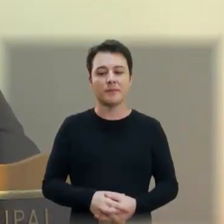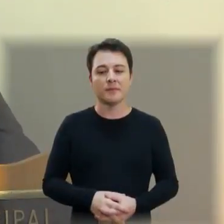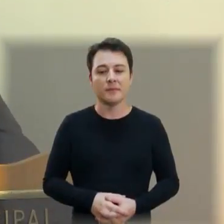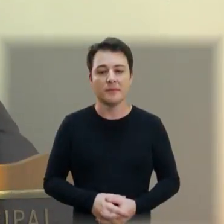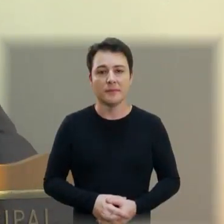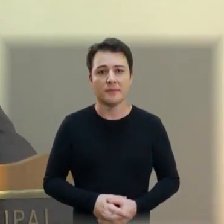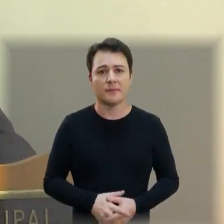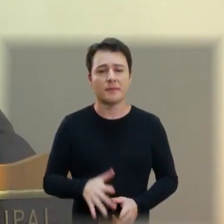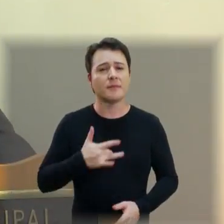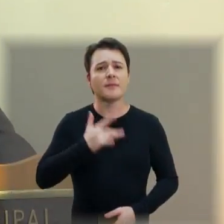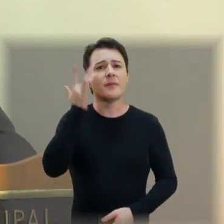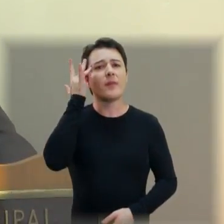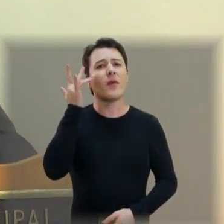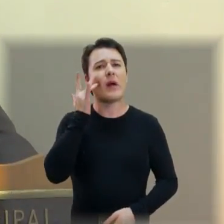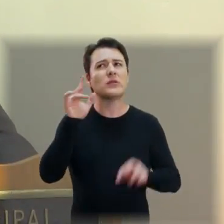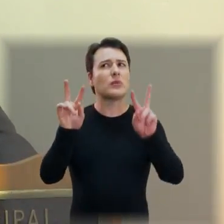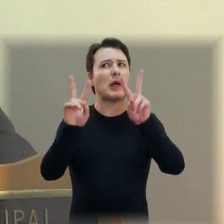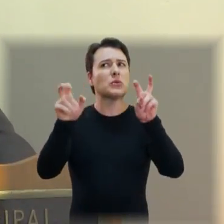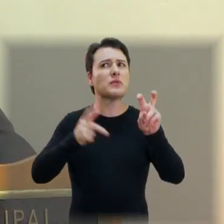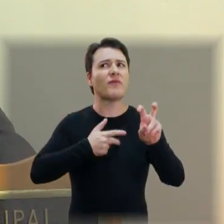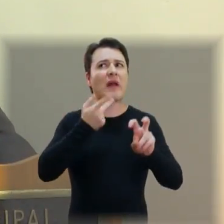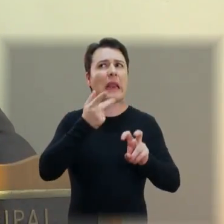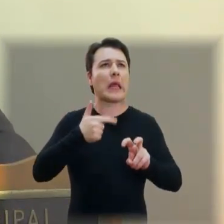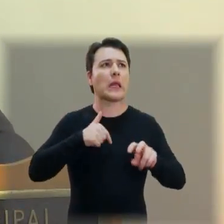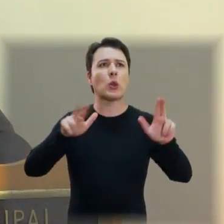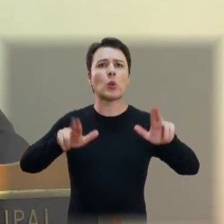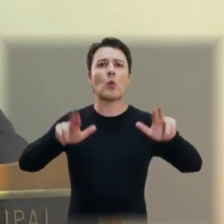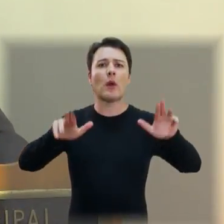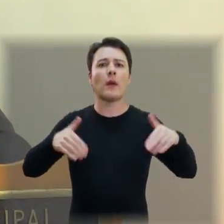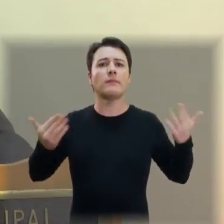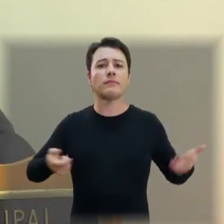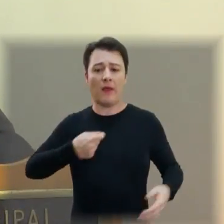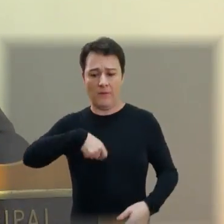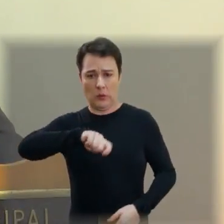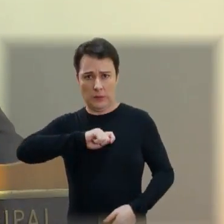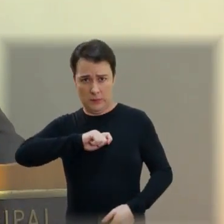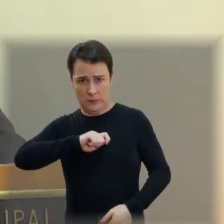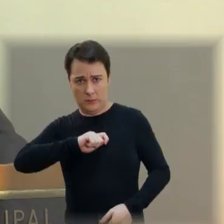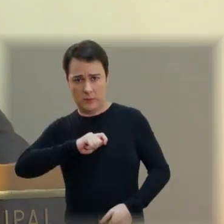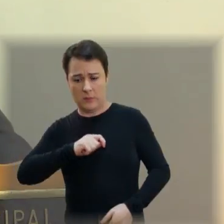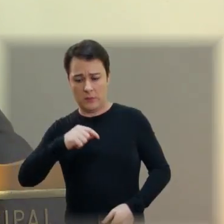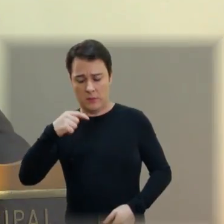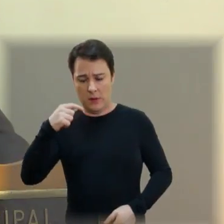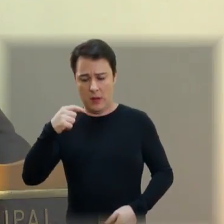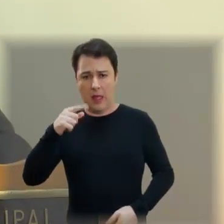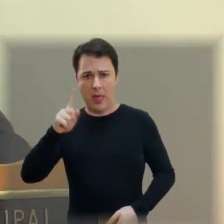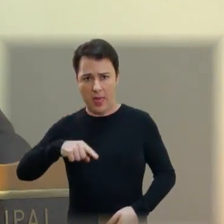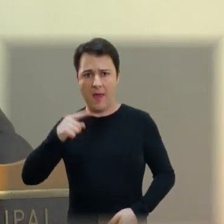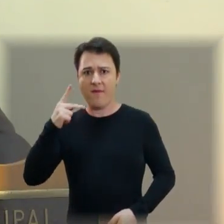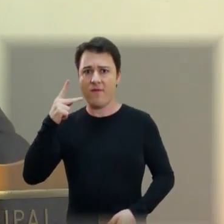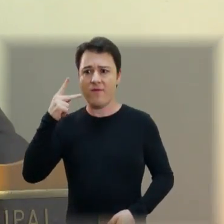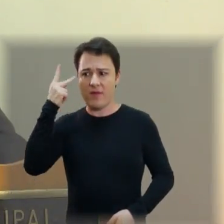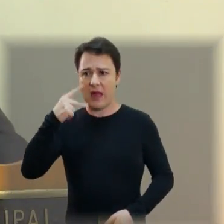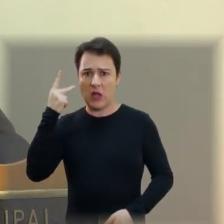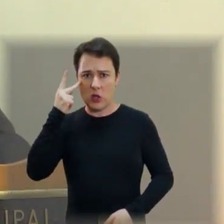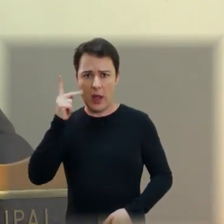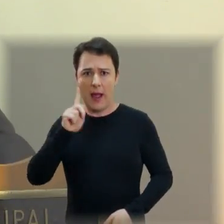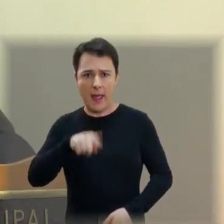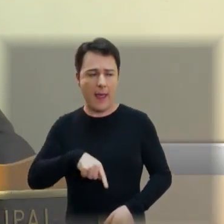nesse assunto aqui nessa casa. Eu acho que a função do vereador é fiscalizar, cobrar, mas